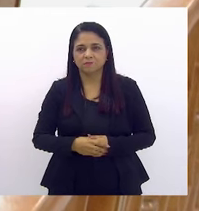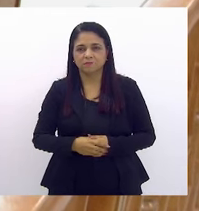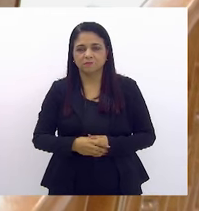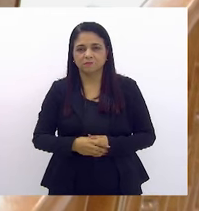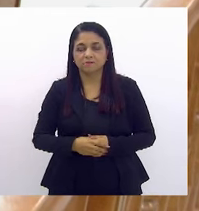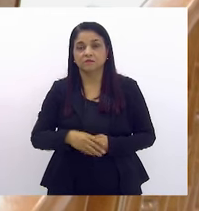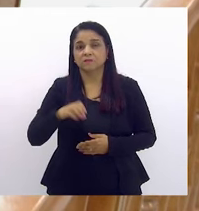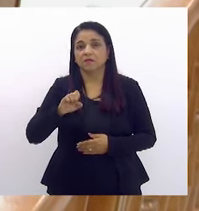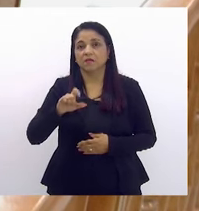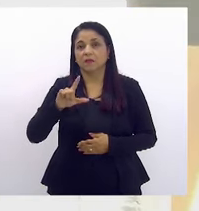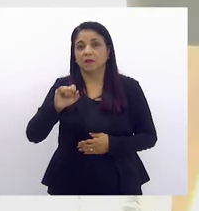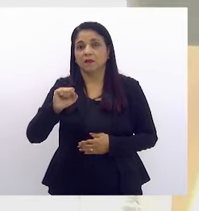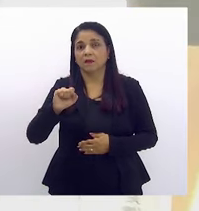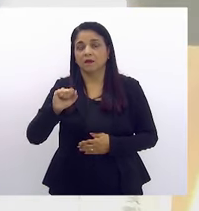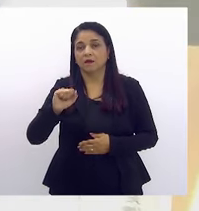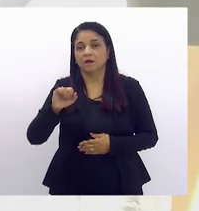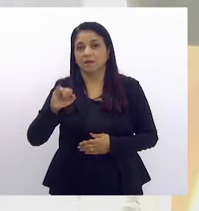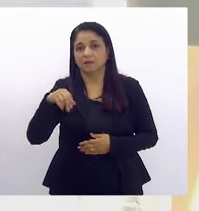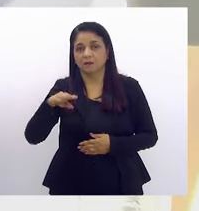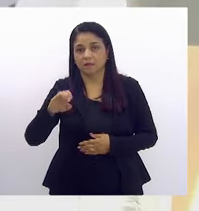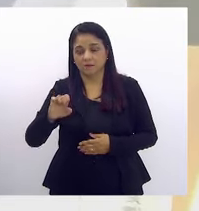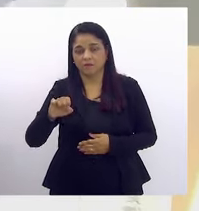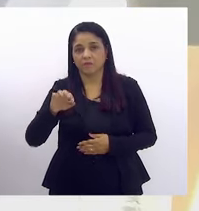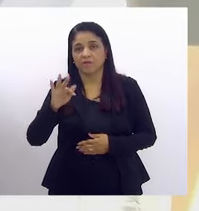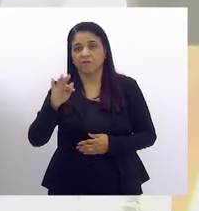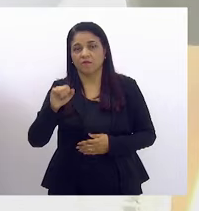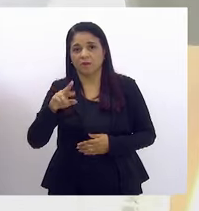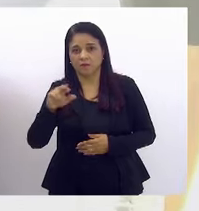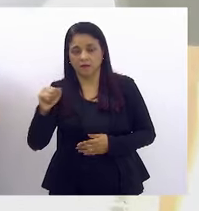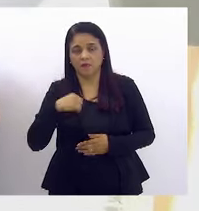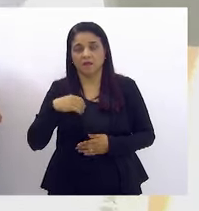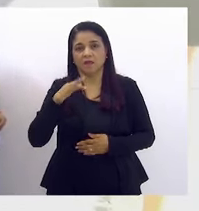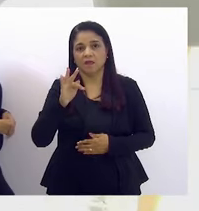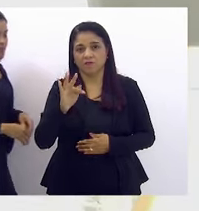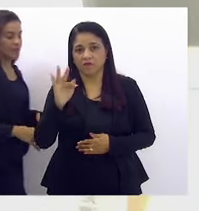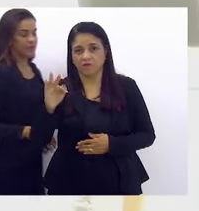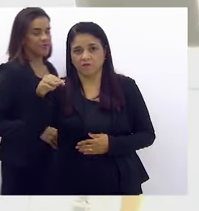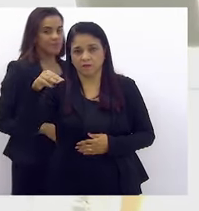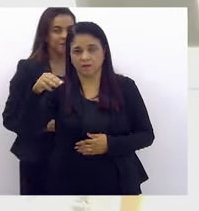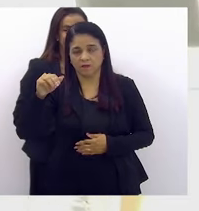Elaine Farias de Carvalho, da IFF Maricá.